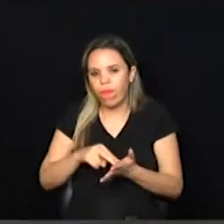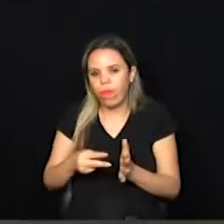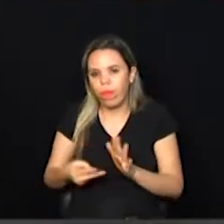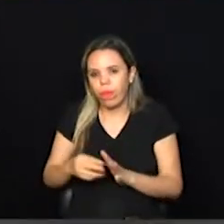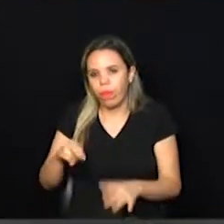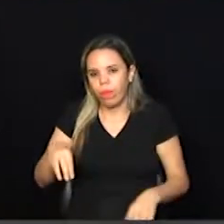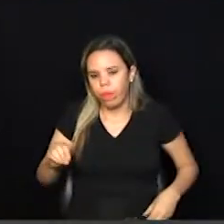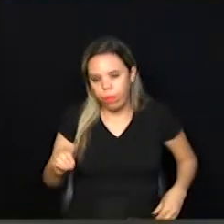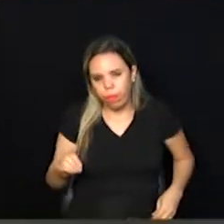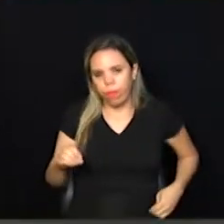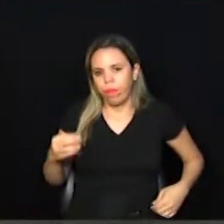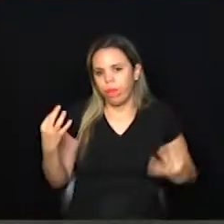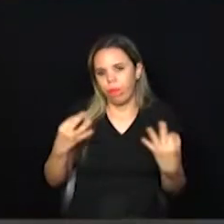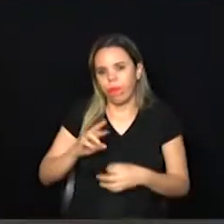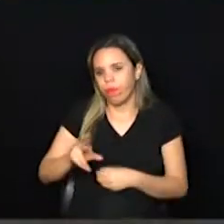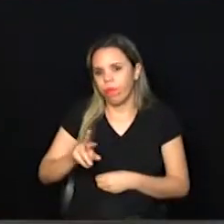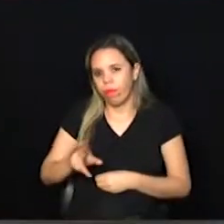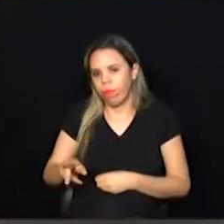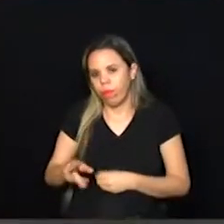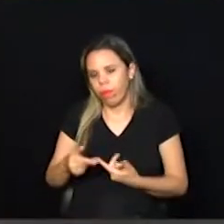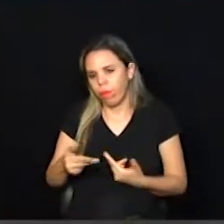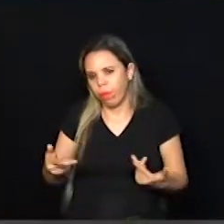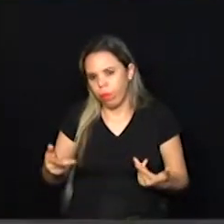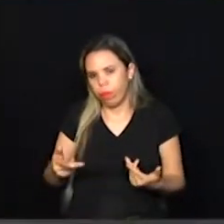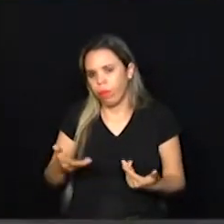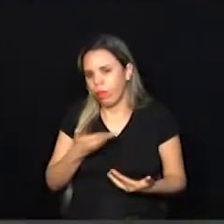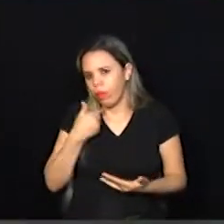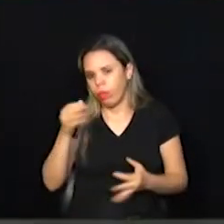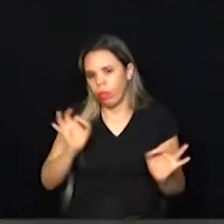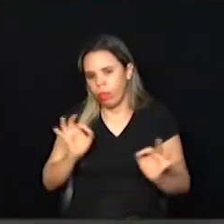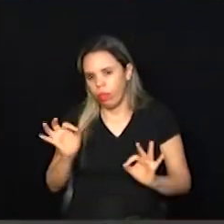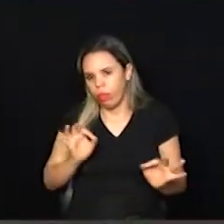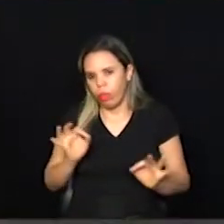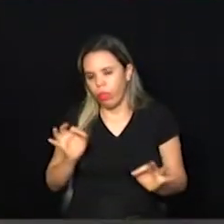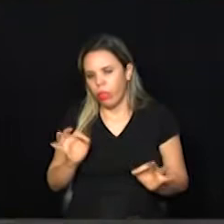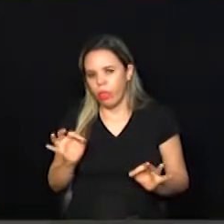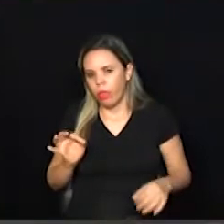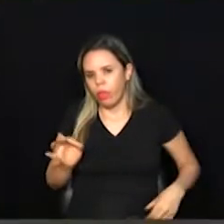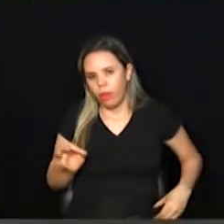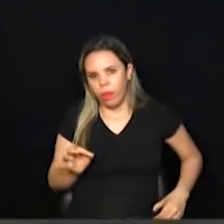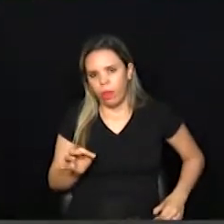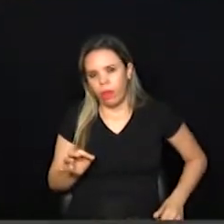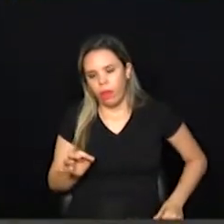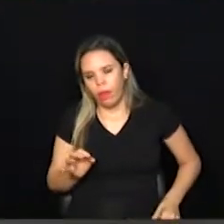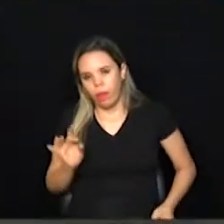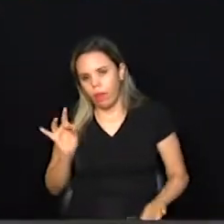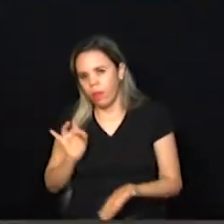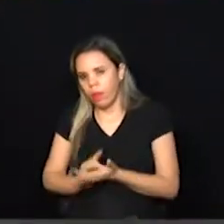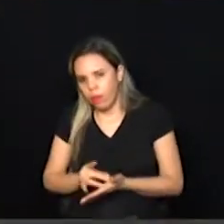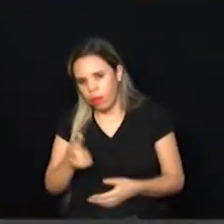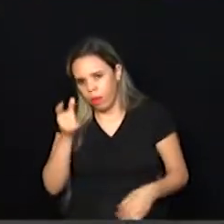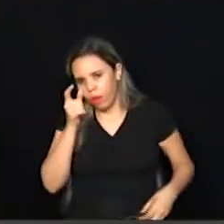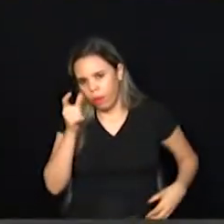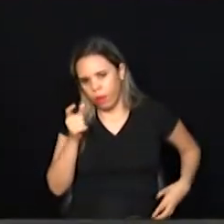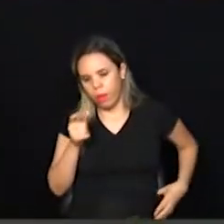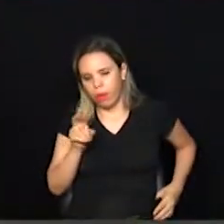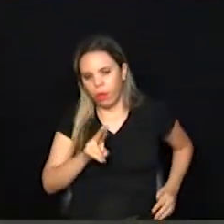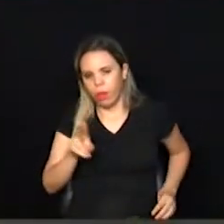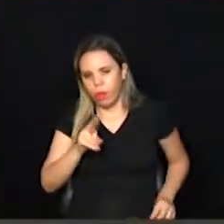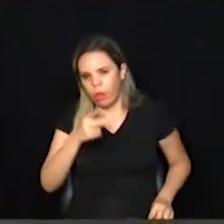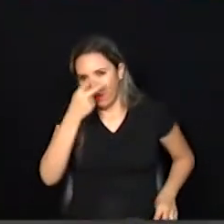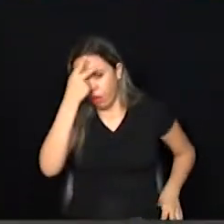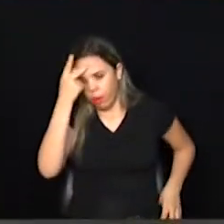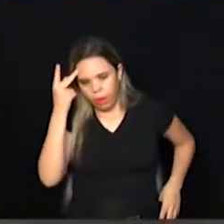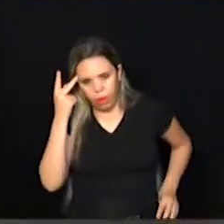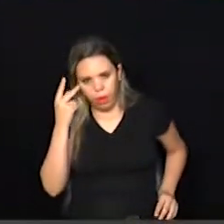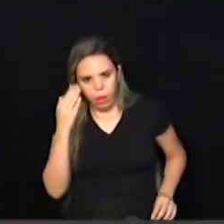SEAMO está perfeito? Não está. Muita coisa tem que se melhorar. Mas, para a melhora ser efetiva, a gente tem que ouvir os usuários, tem que ouvir as pessoas e